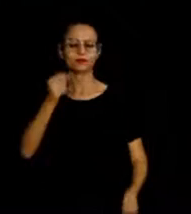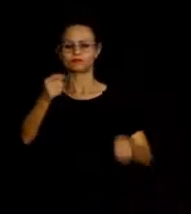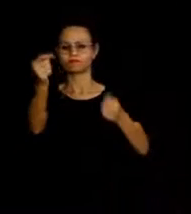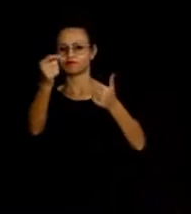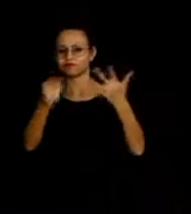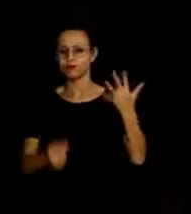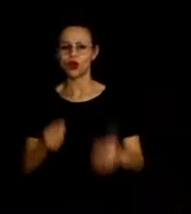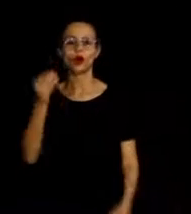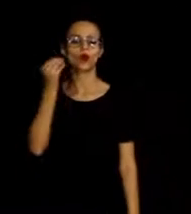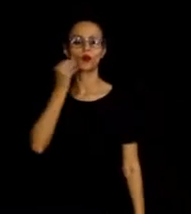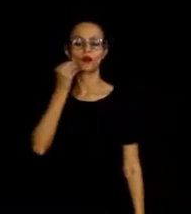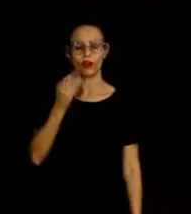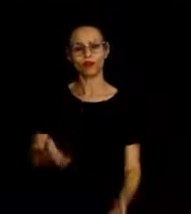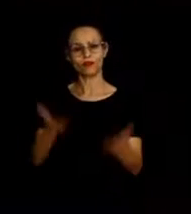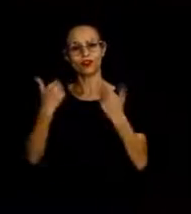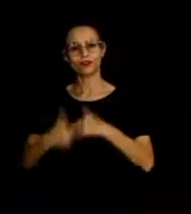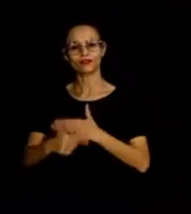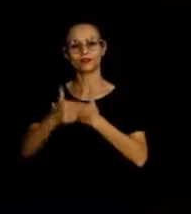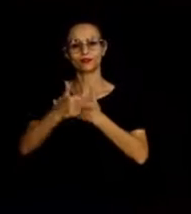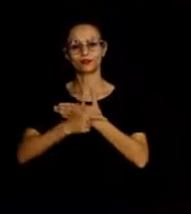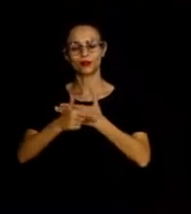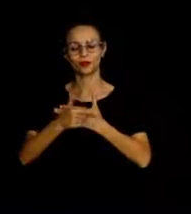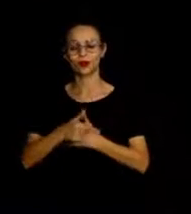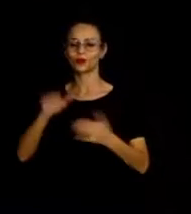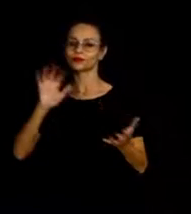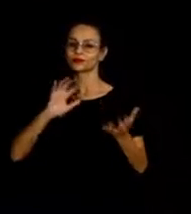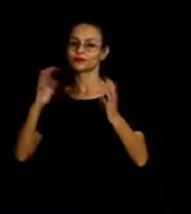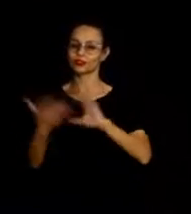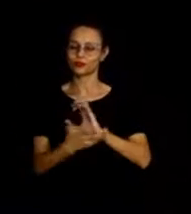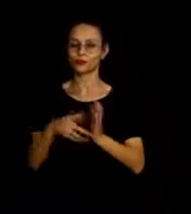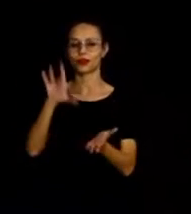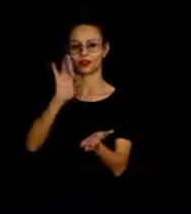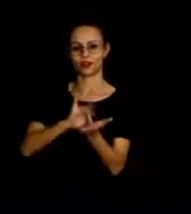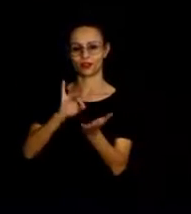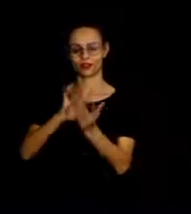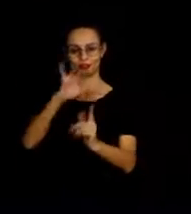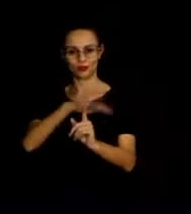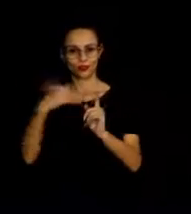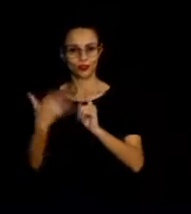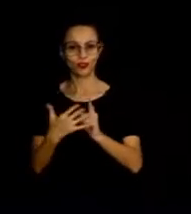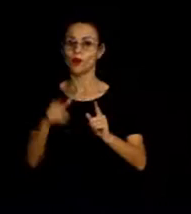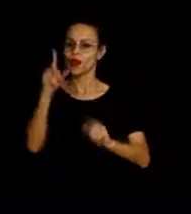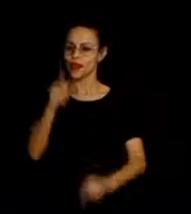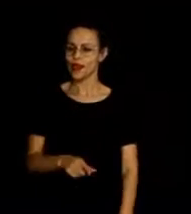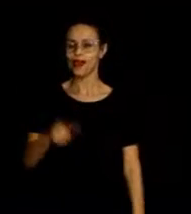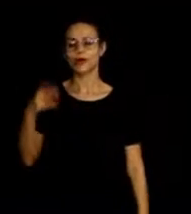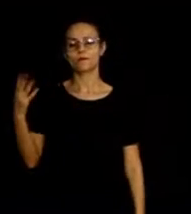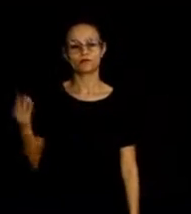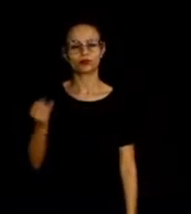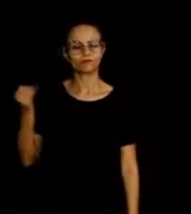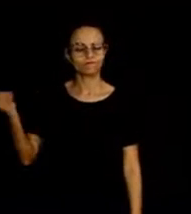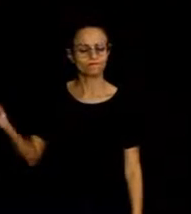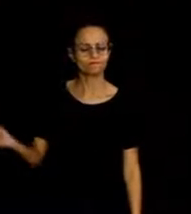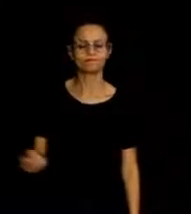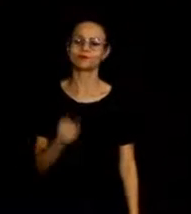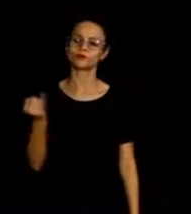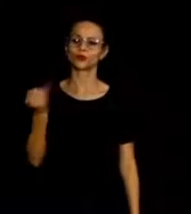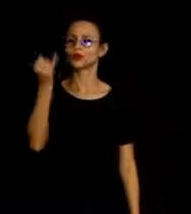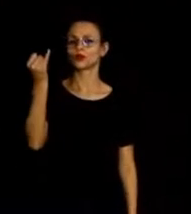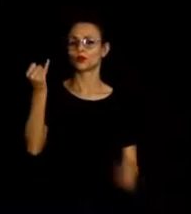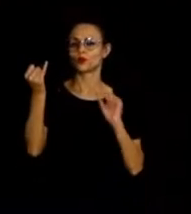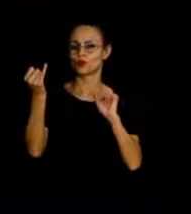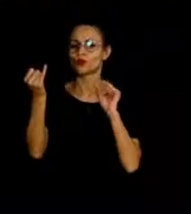oportunidades para fazer o seu papel para transformar a realidade social é muito importante é muito